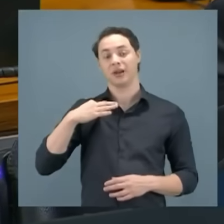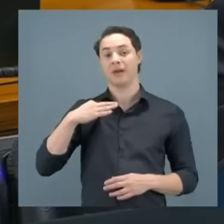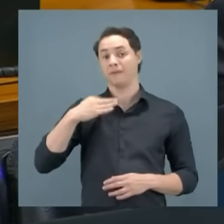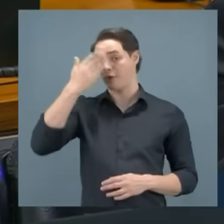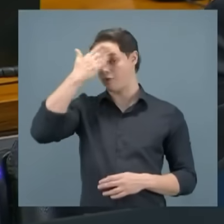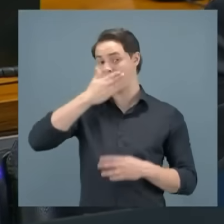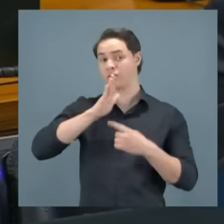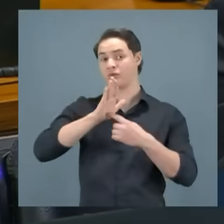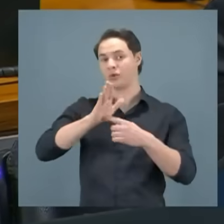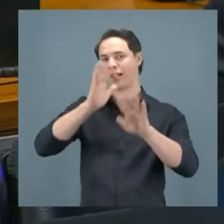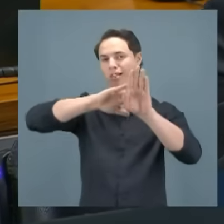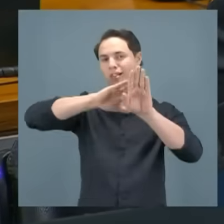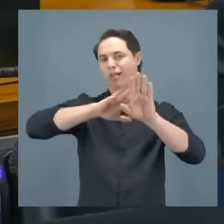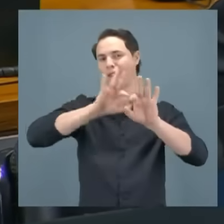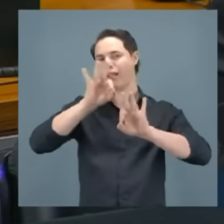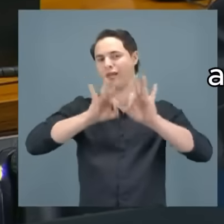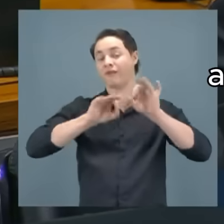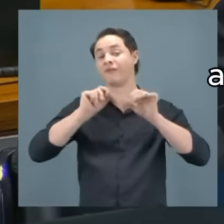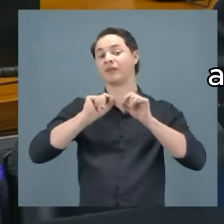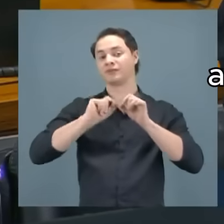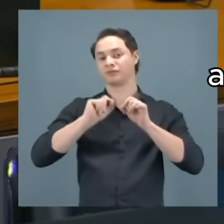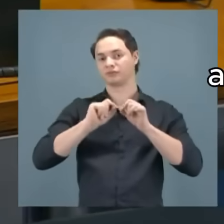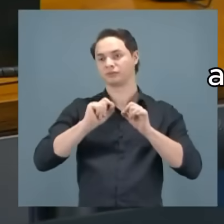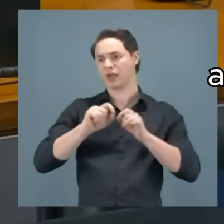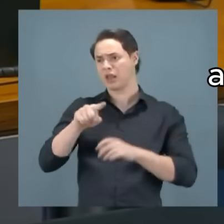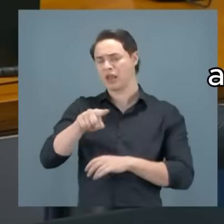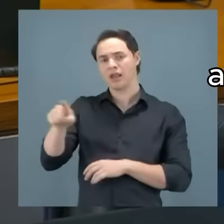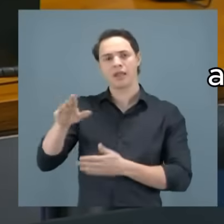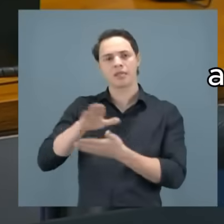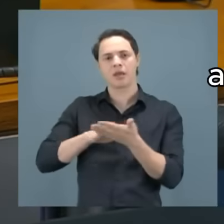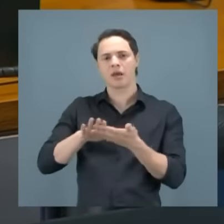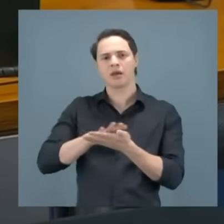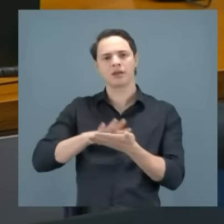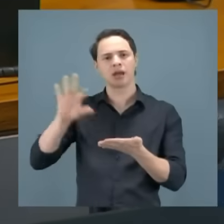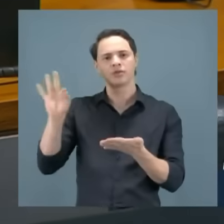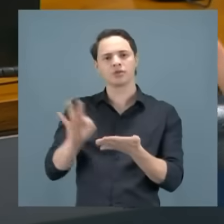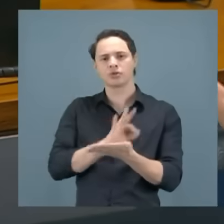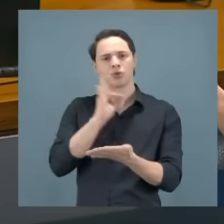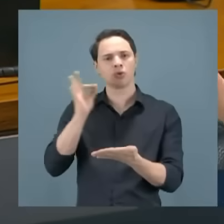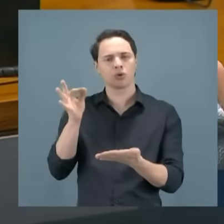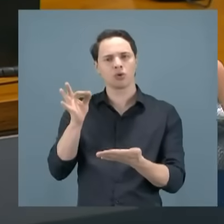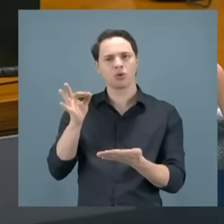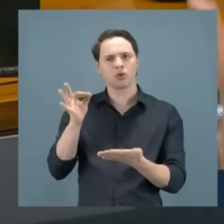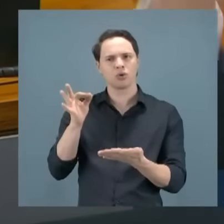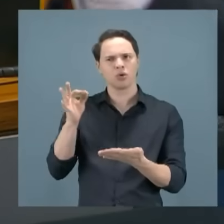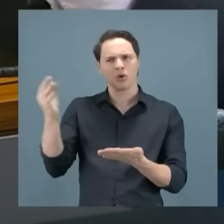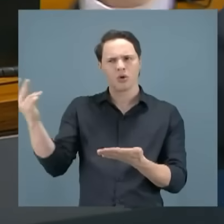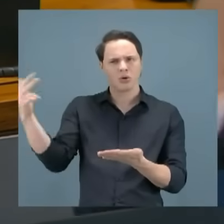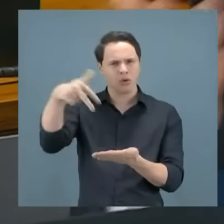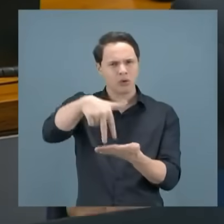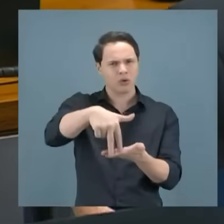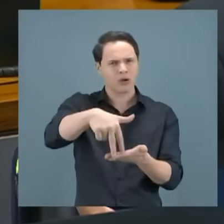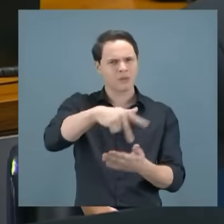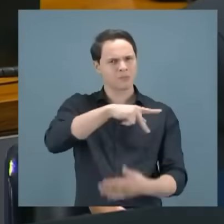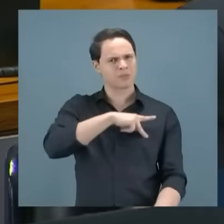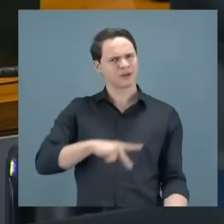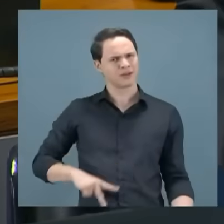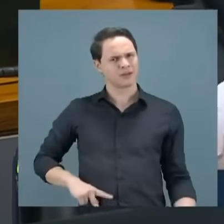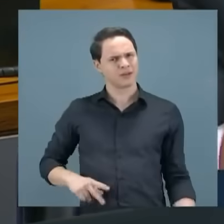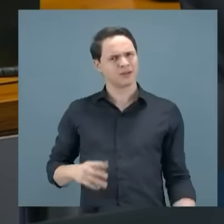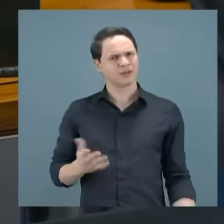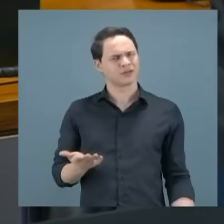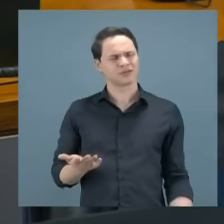aqui. Aqueles que não assinaram o requerimento de investigação estavam sendo anunciados pelos presidentes das duas